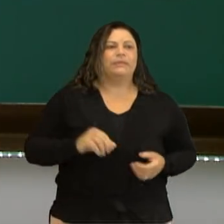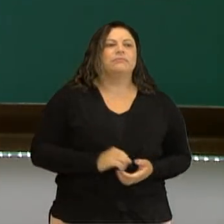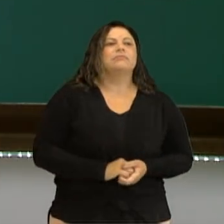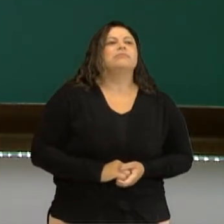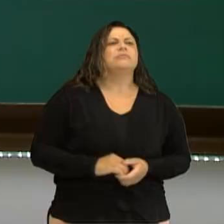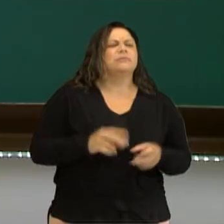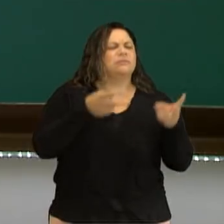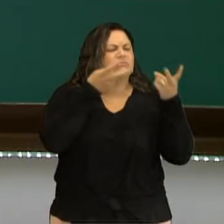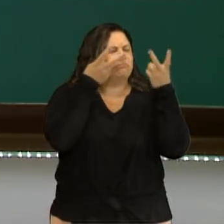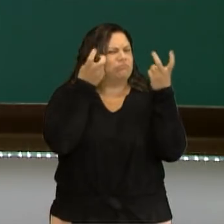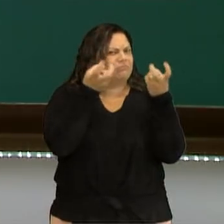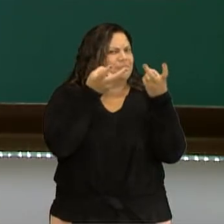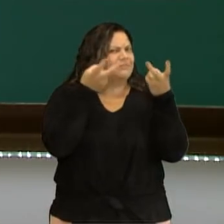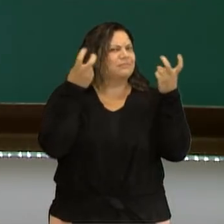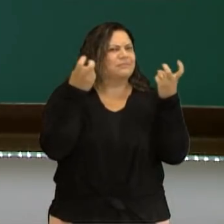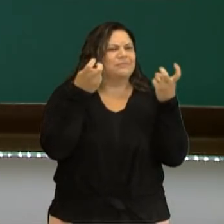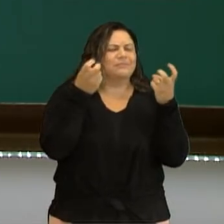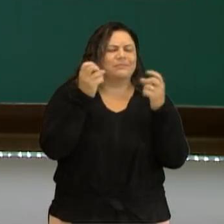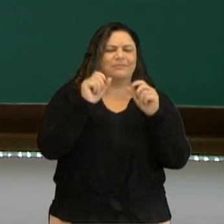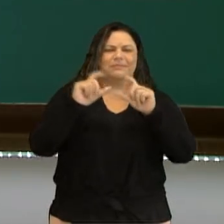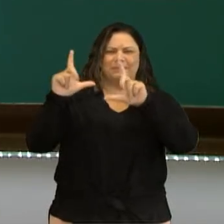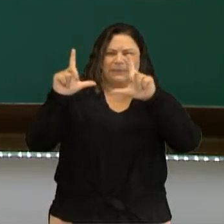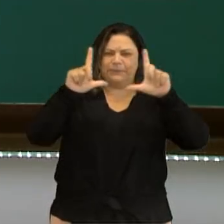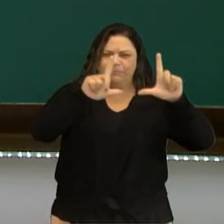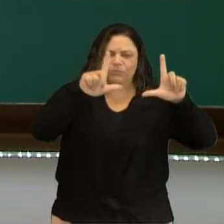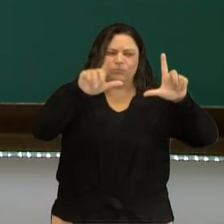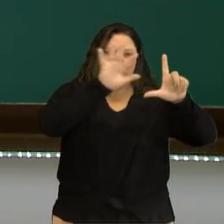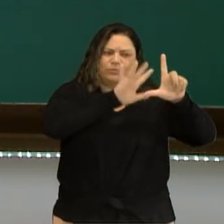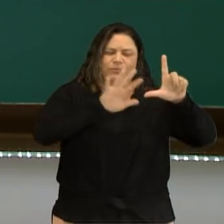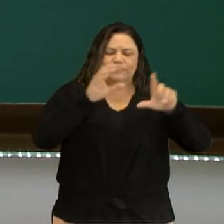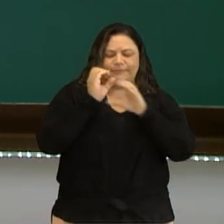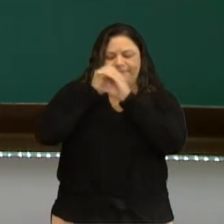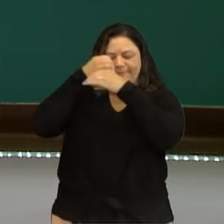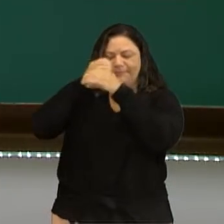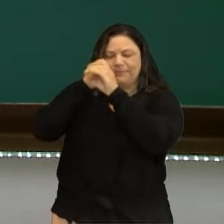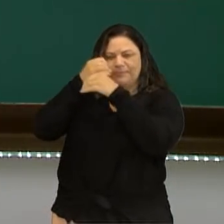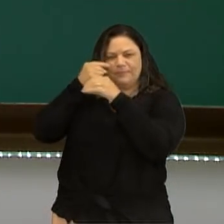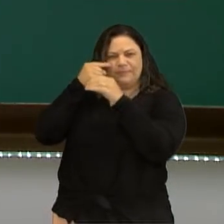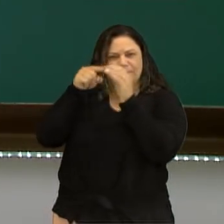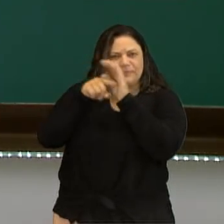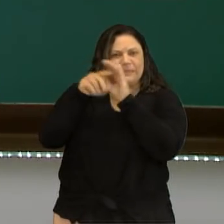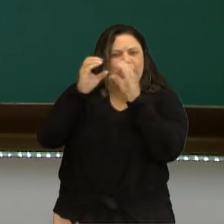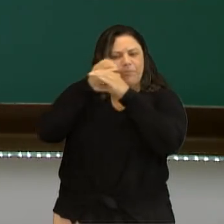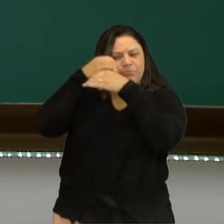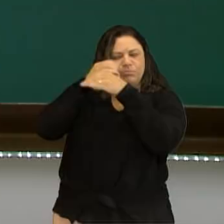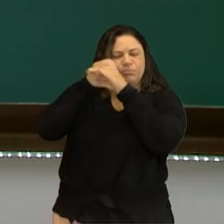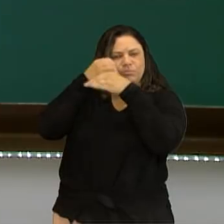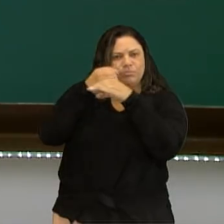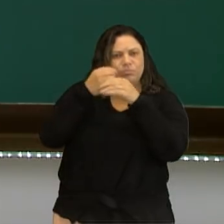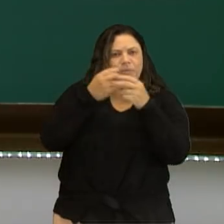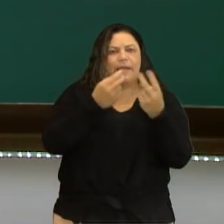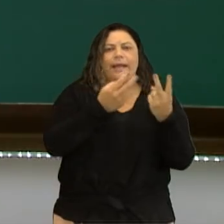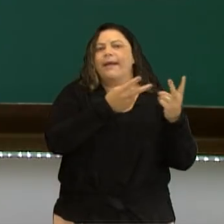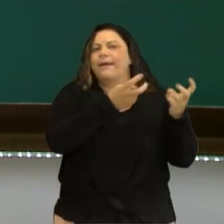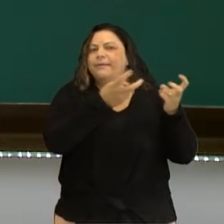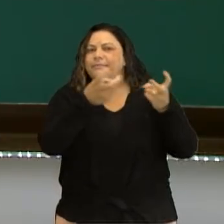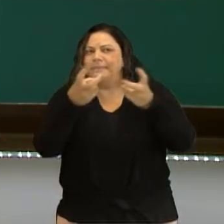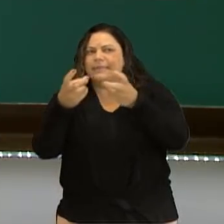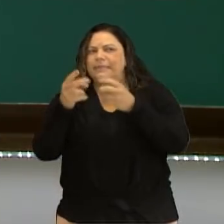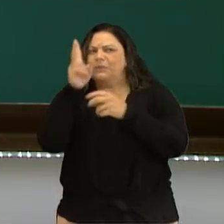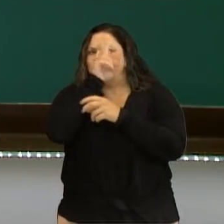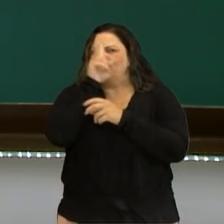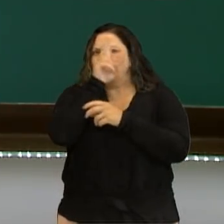gente percebe uma imagem, né, de microscópio dessas bactérias. Repare no formato, não lembra